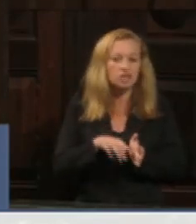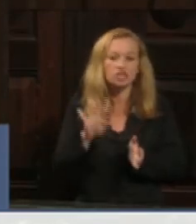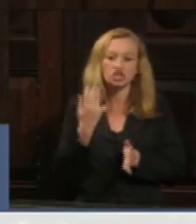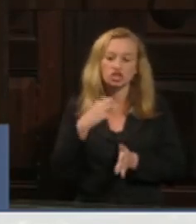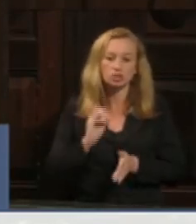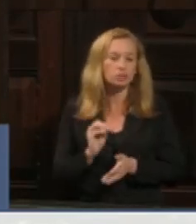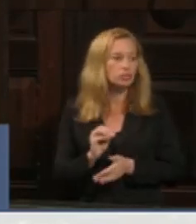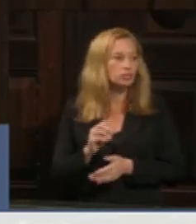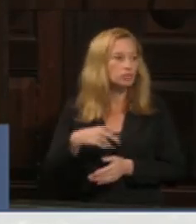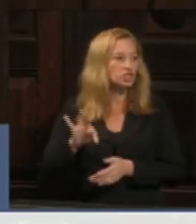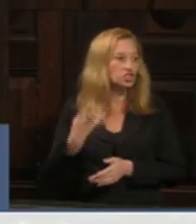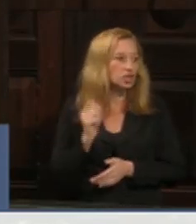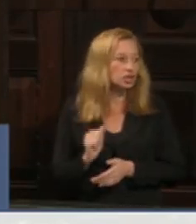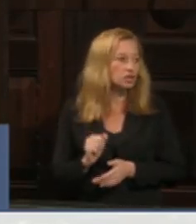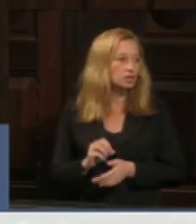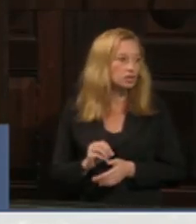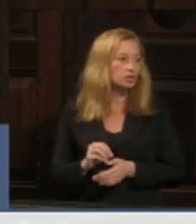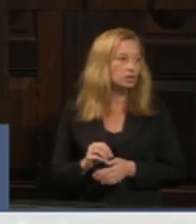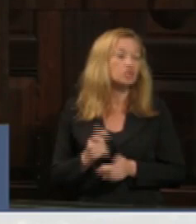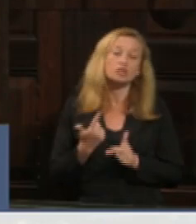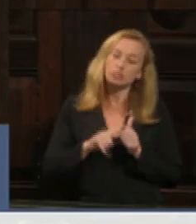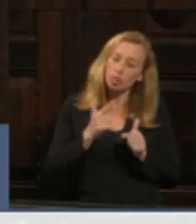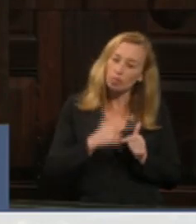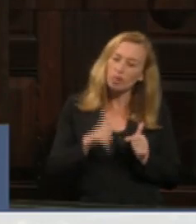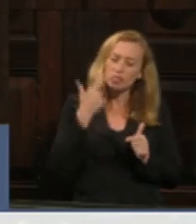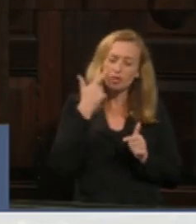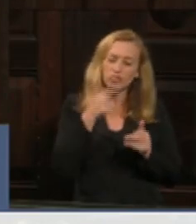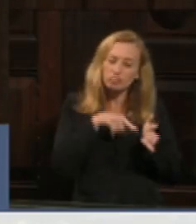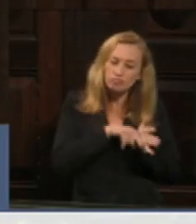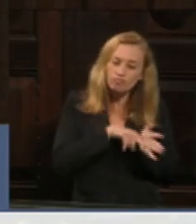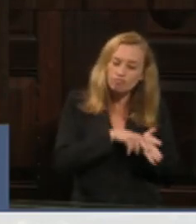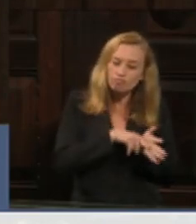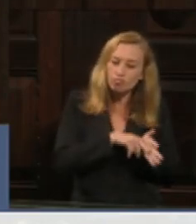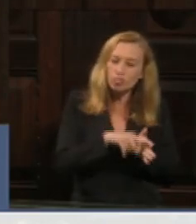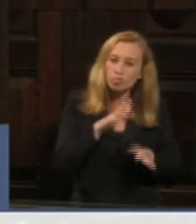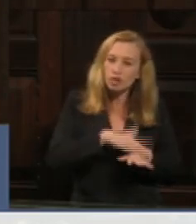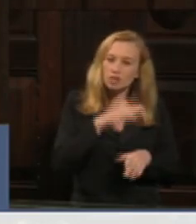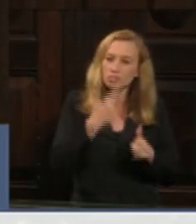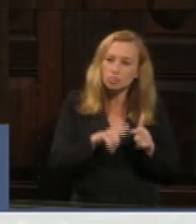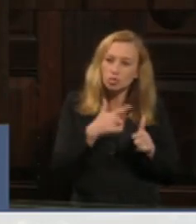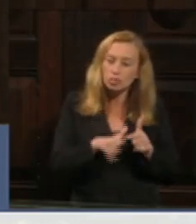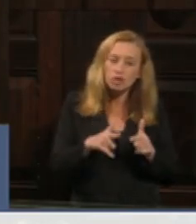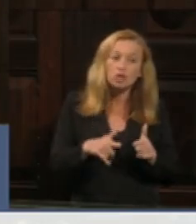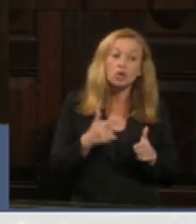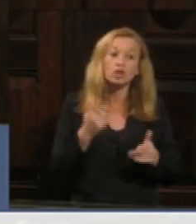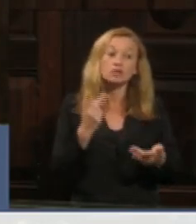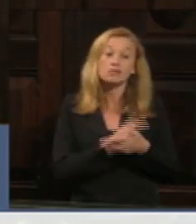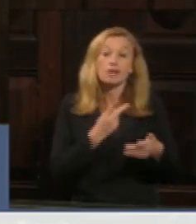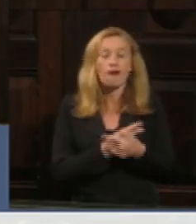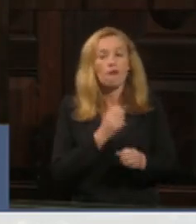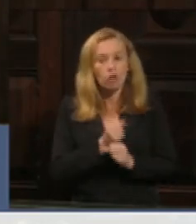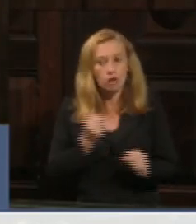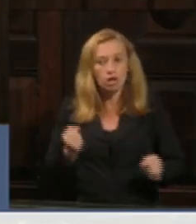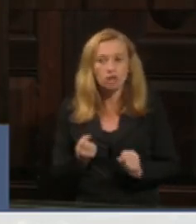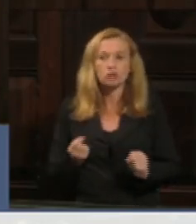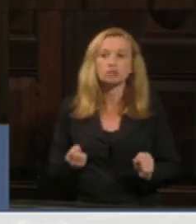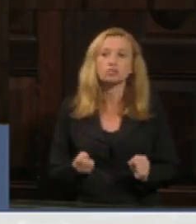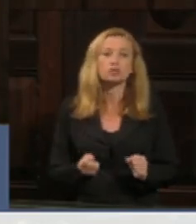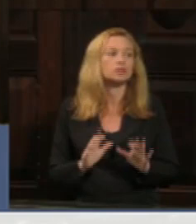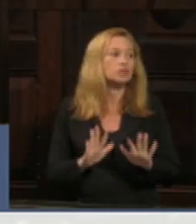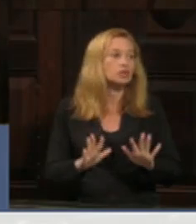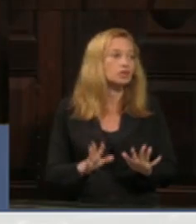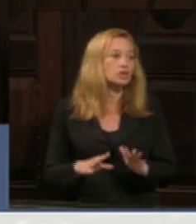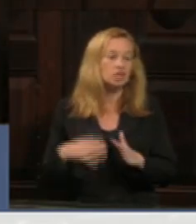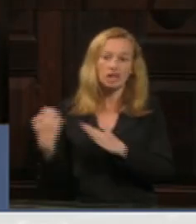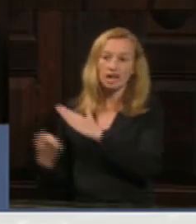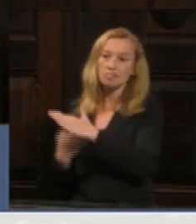deputado, esse problema, essa grande covardia feita com essa população, e a concessionária